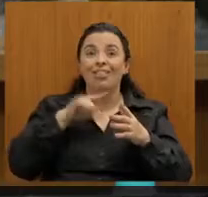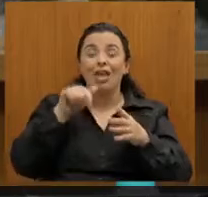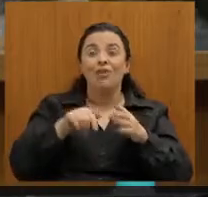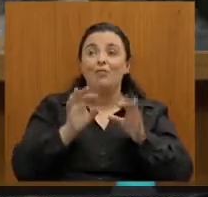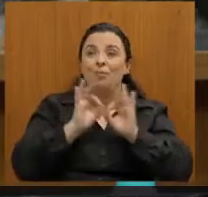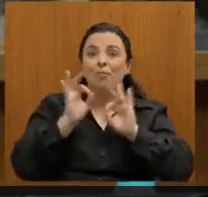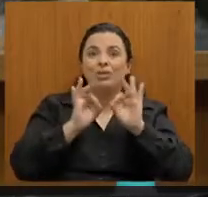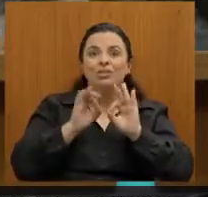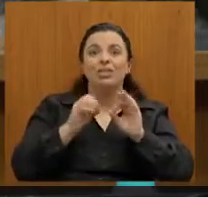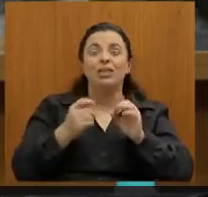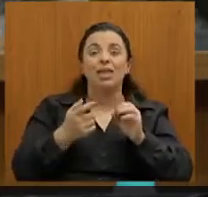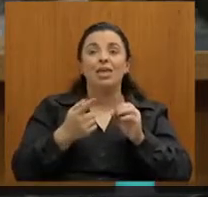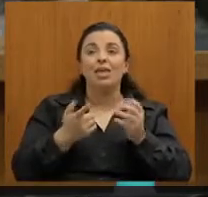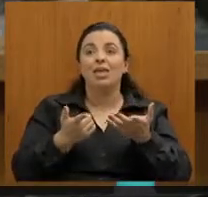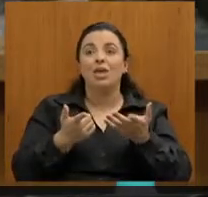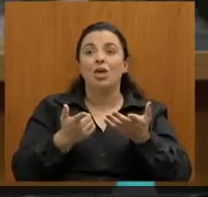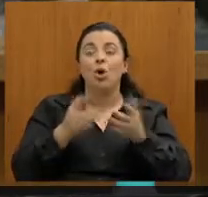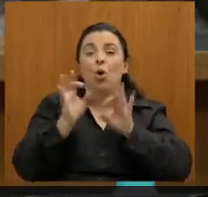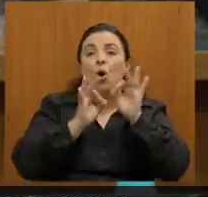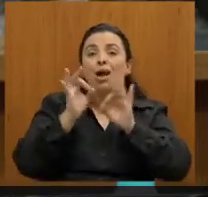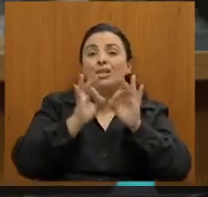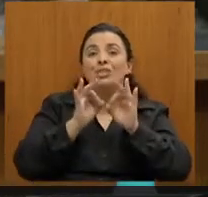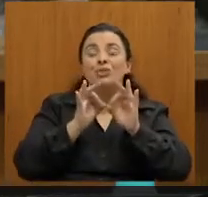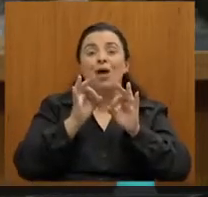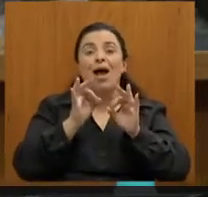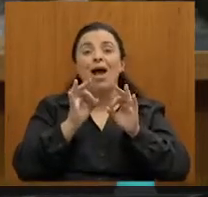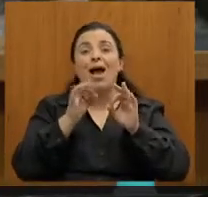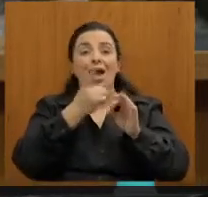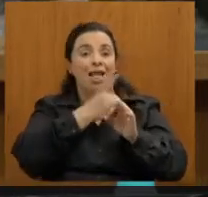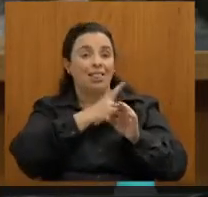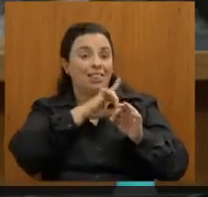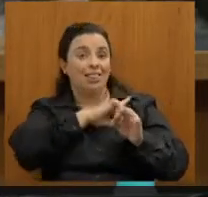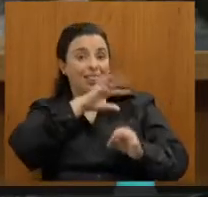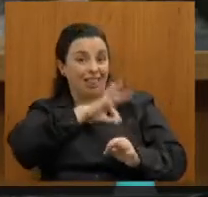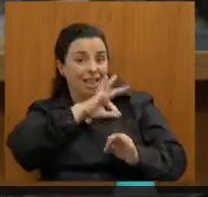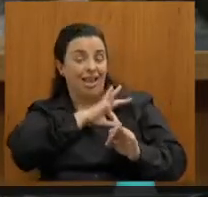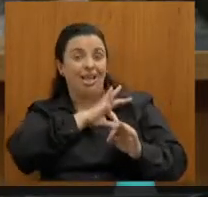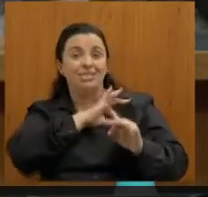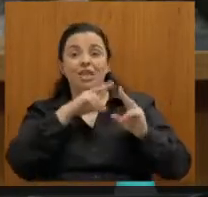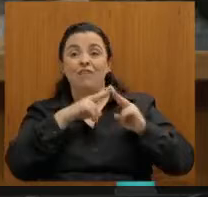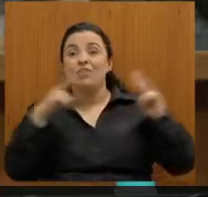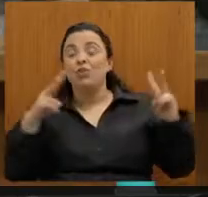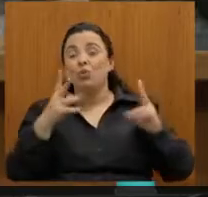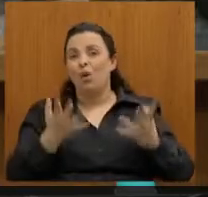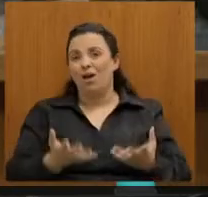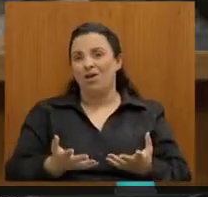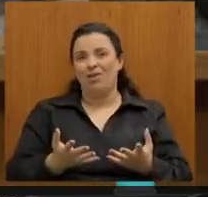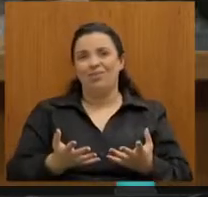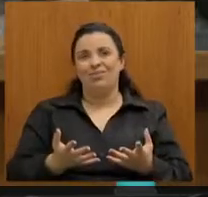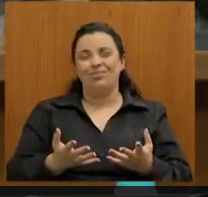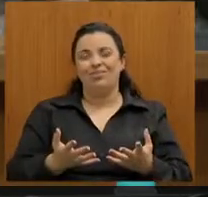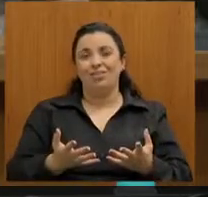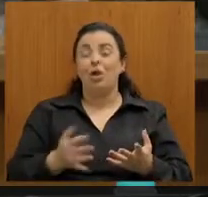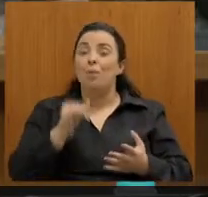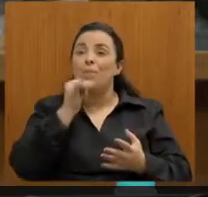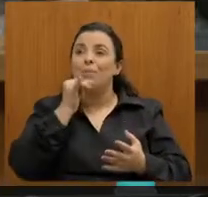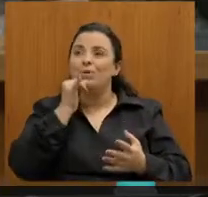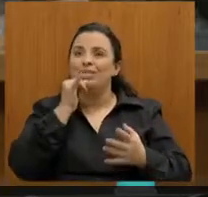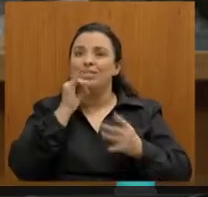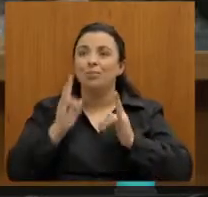determina a responsabilização dos síndicos dos condomínios caso não façam a denúncia do que está acontecendo